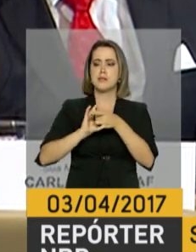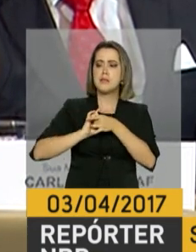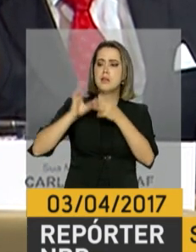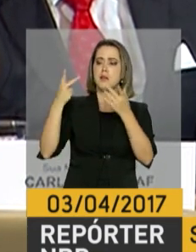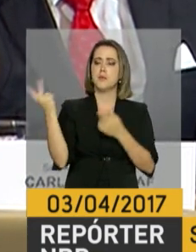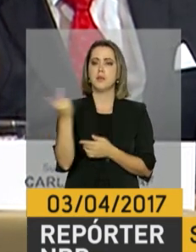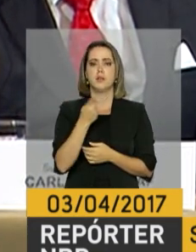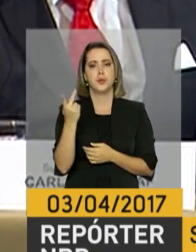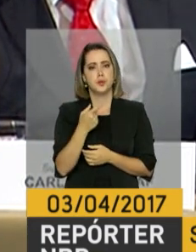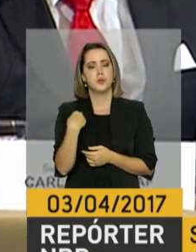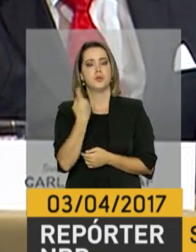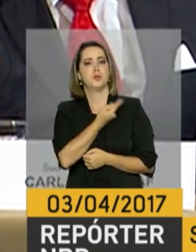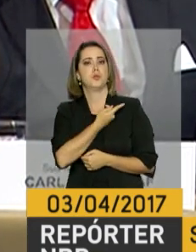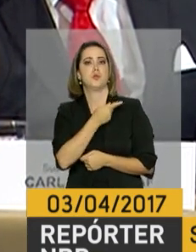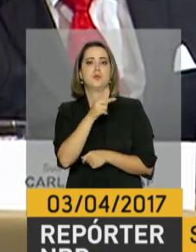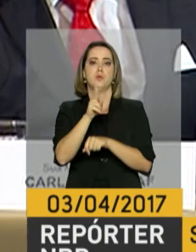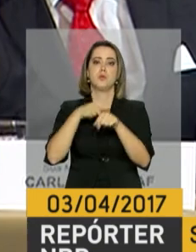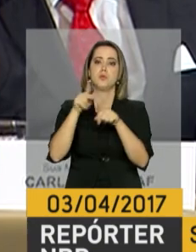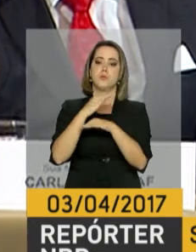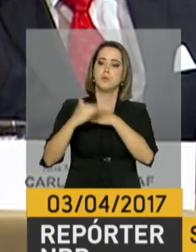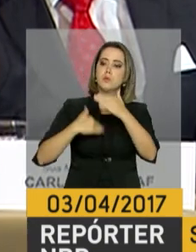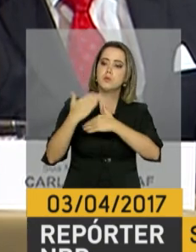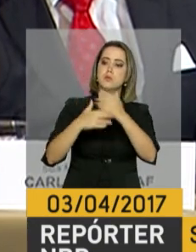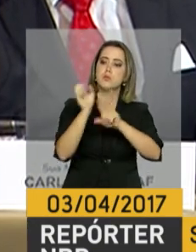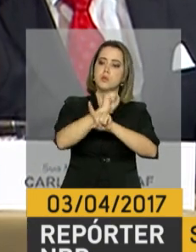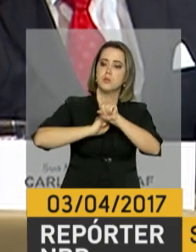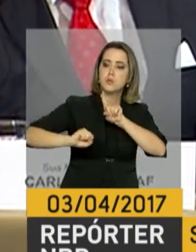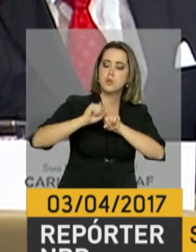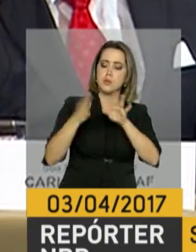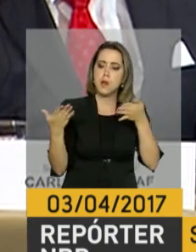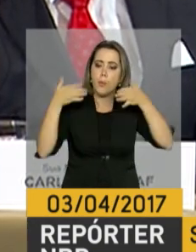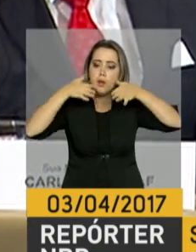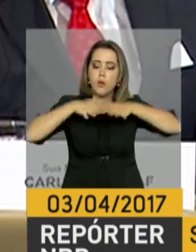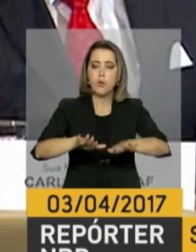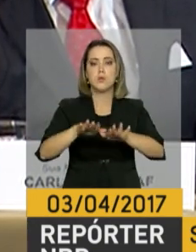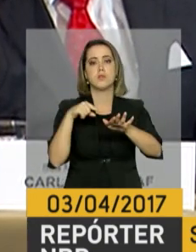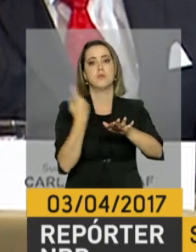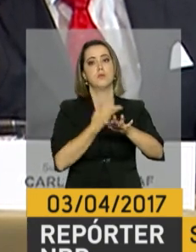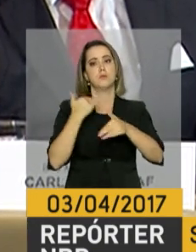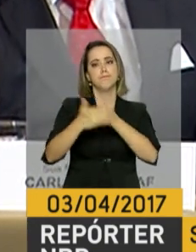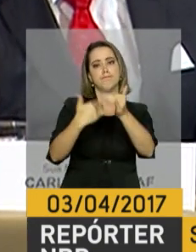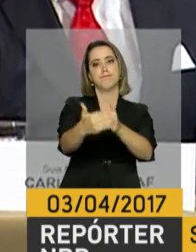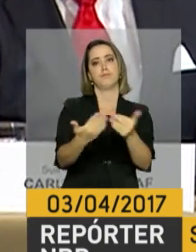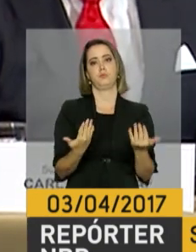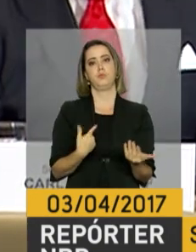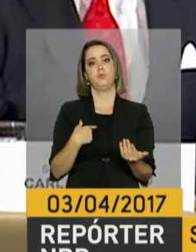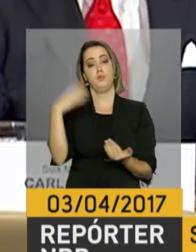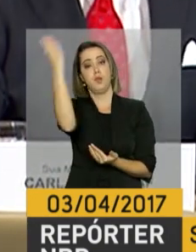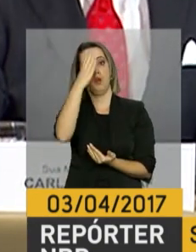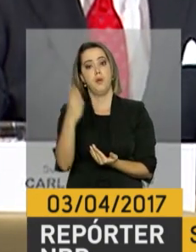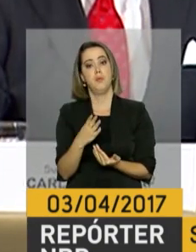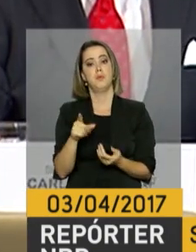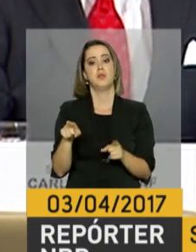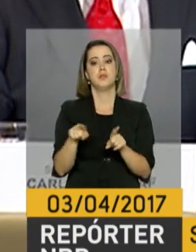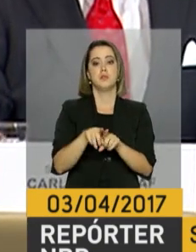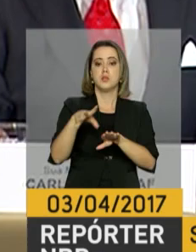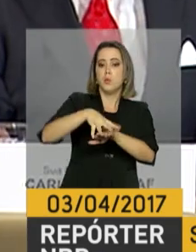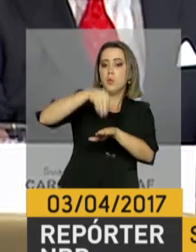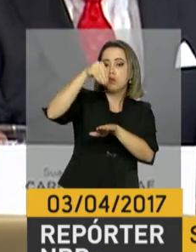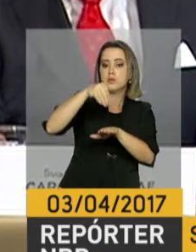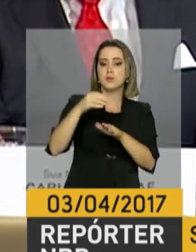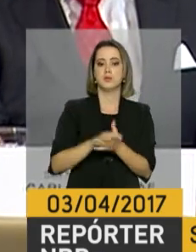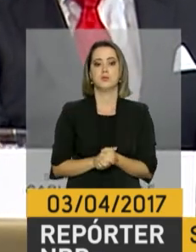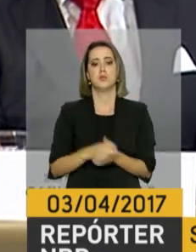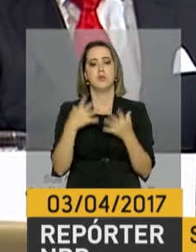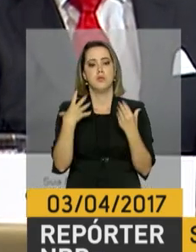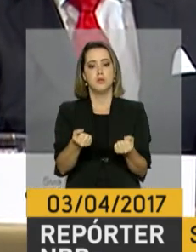tão caras, do desenvolvimento socialmente inclusivo que tanto nos mobiliza. Ao Brasil e à Suécia.